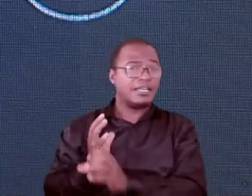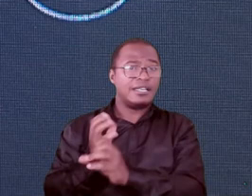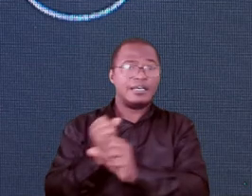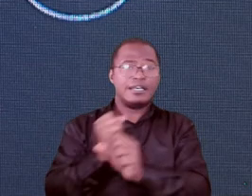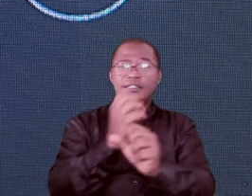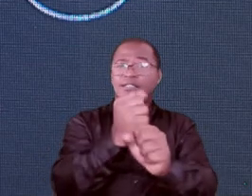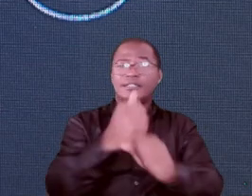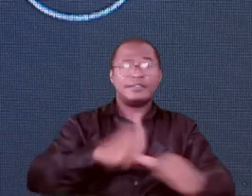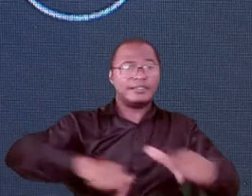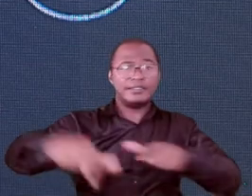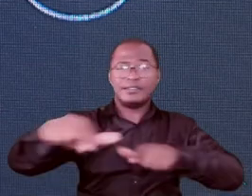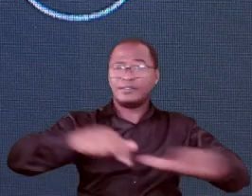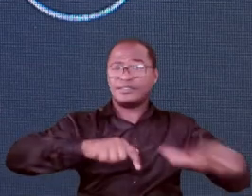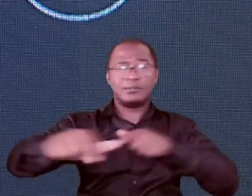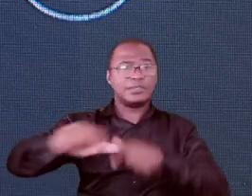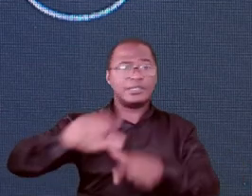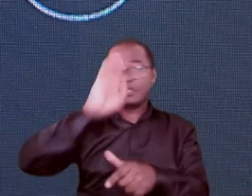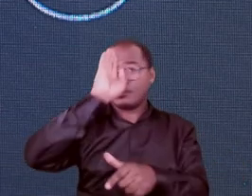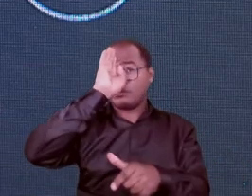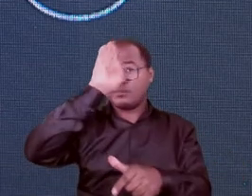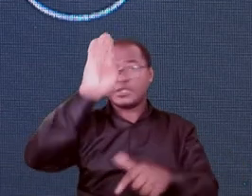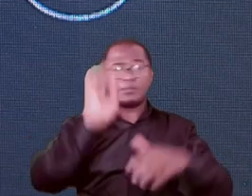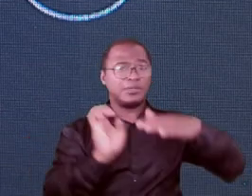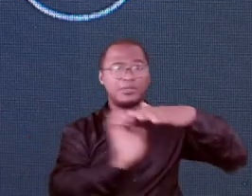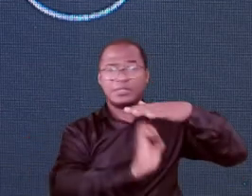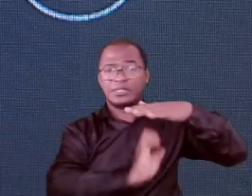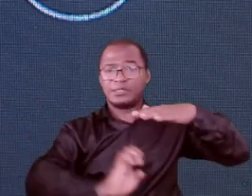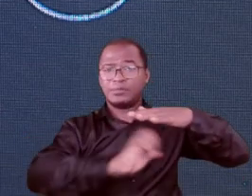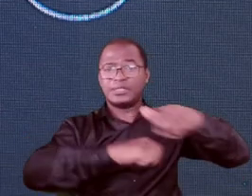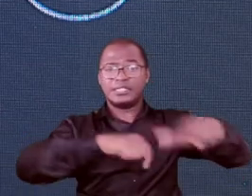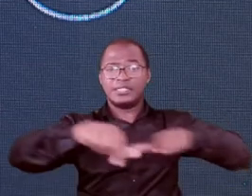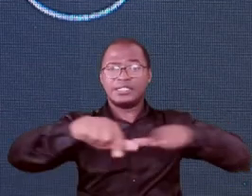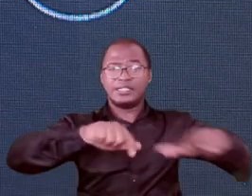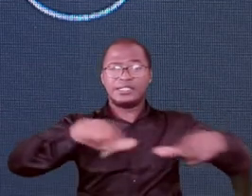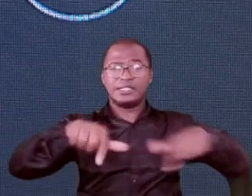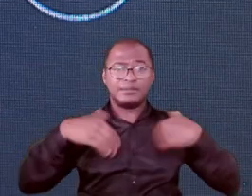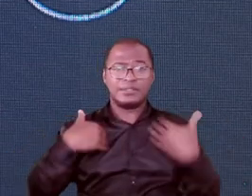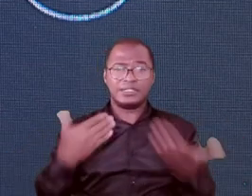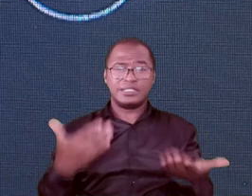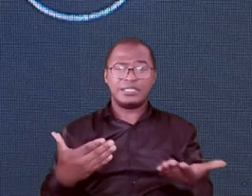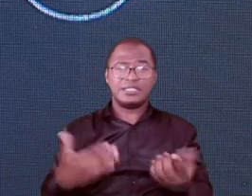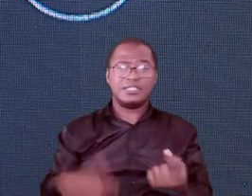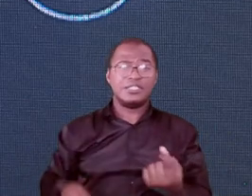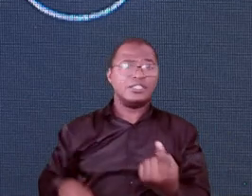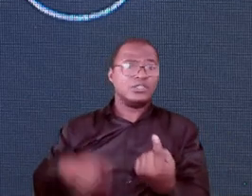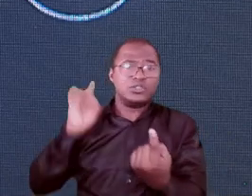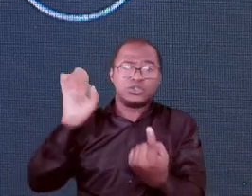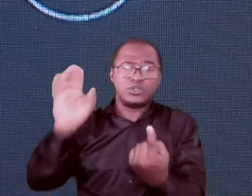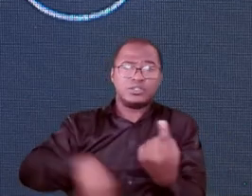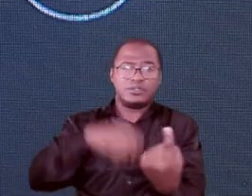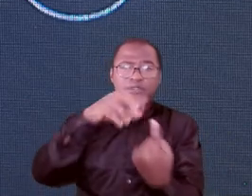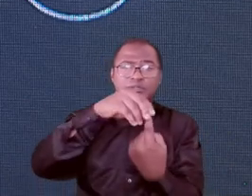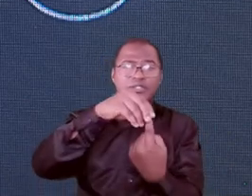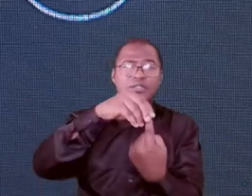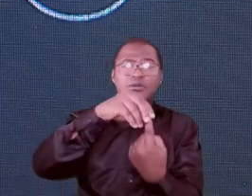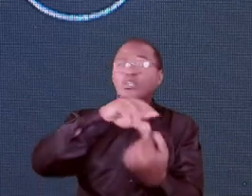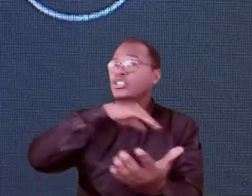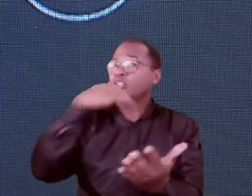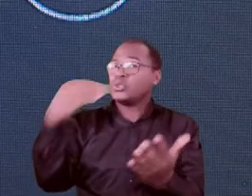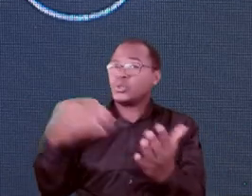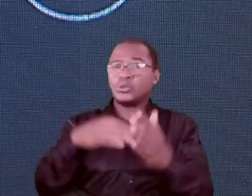primordial da empresa então sim e não é só doa count mana era todo de toda a estrutura comercial e é minha